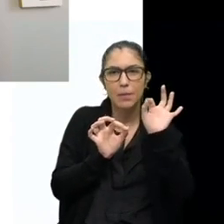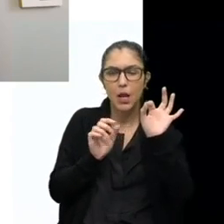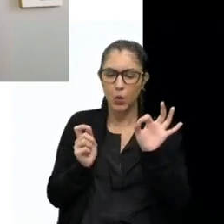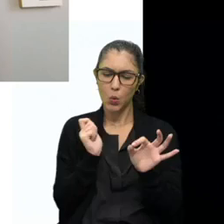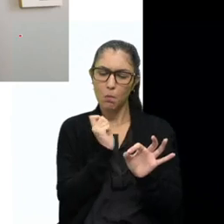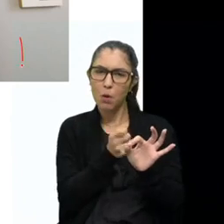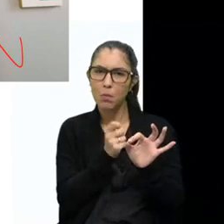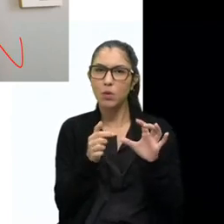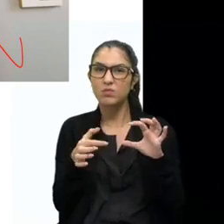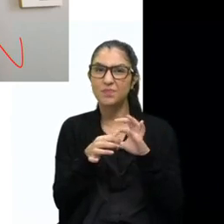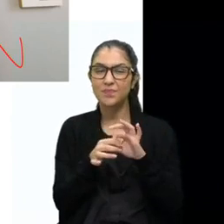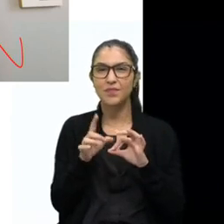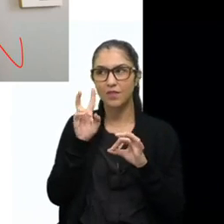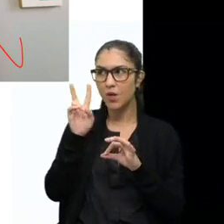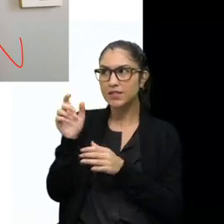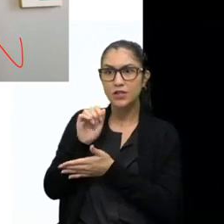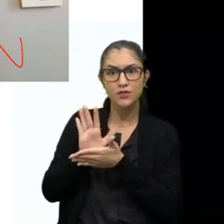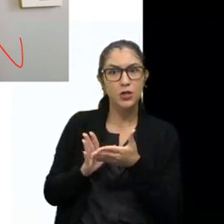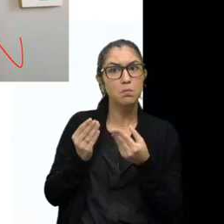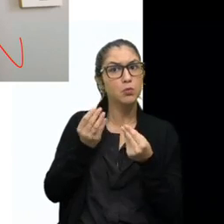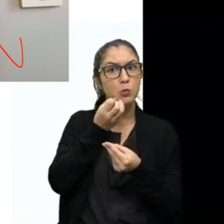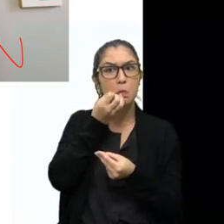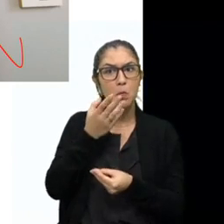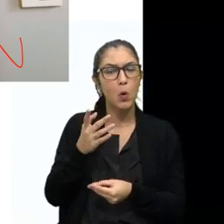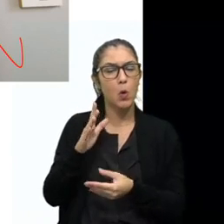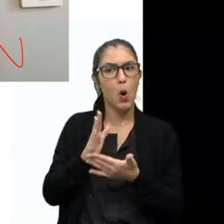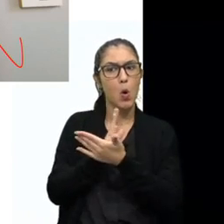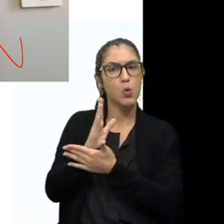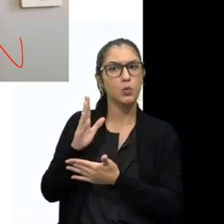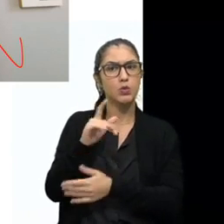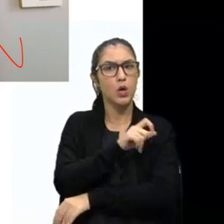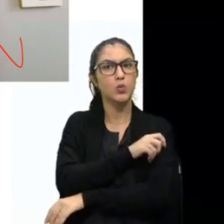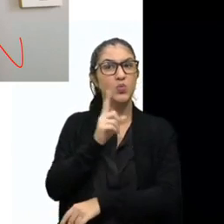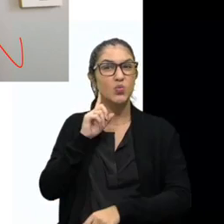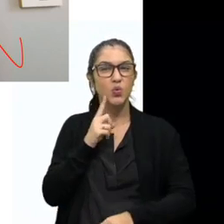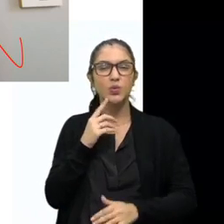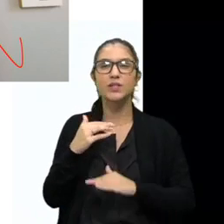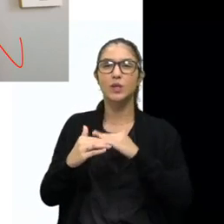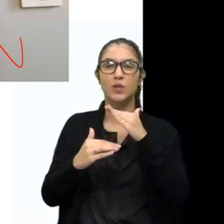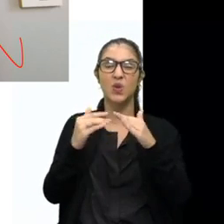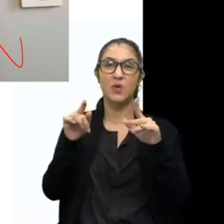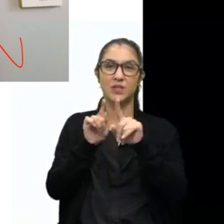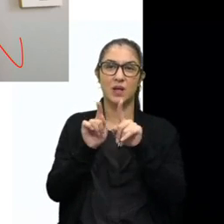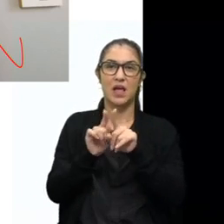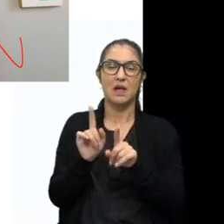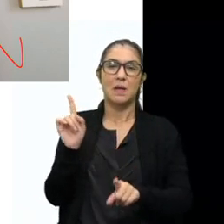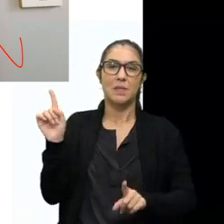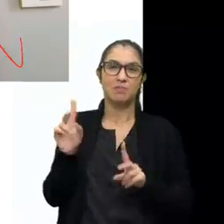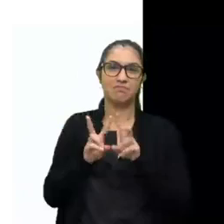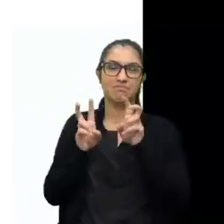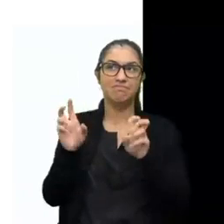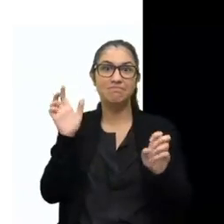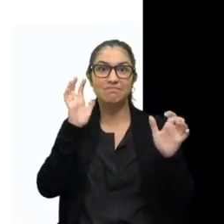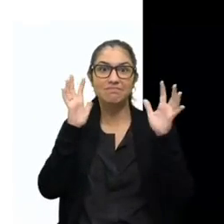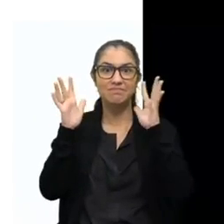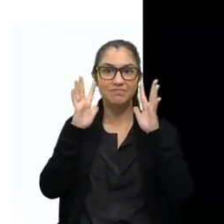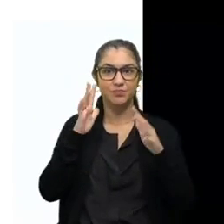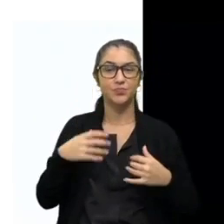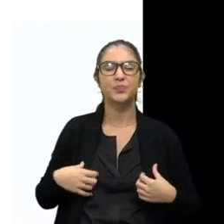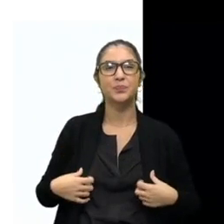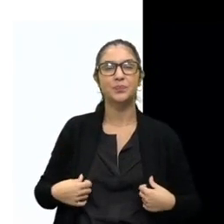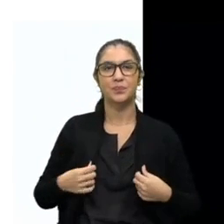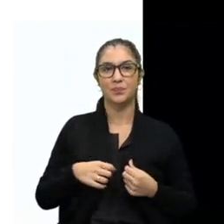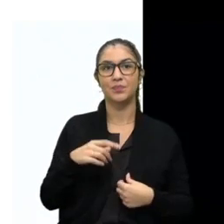esse tipo de atividade é muito bom para aluno surdo, porque desenvolve também a questão do raciocínio.